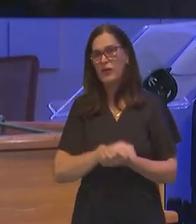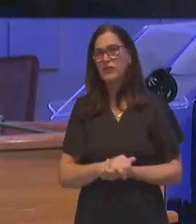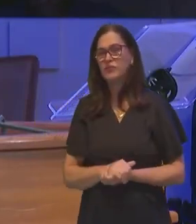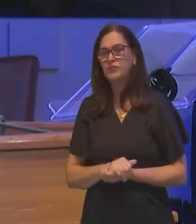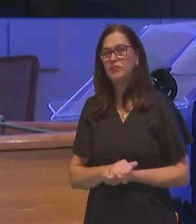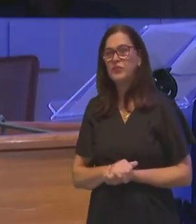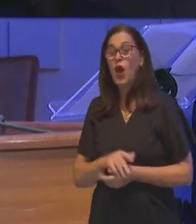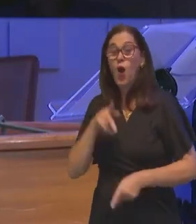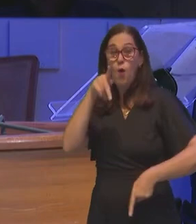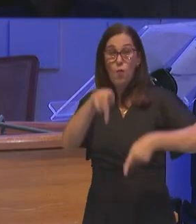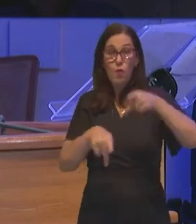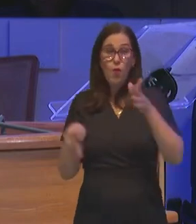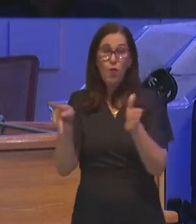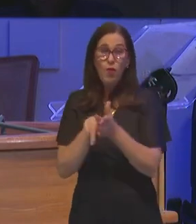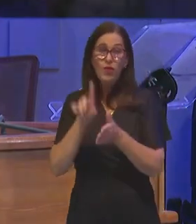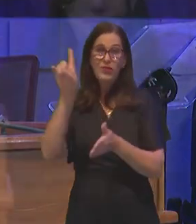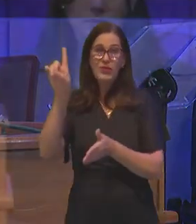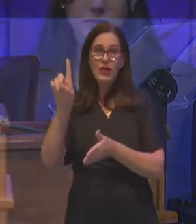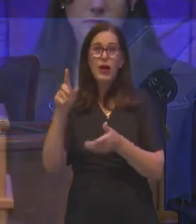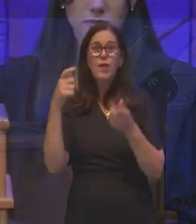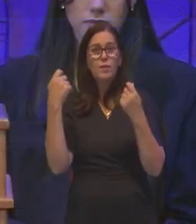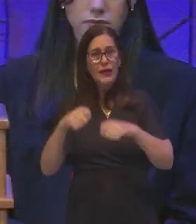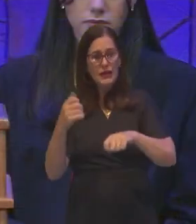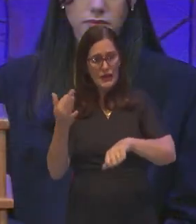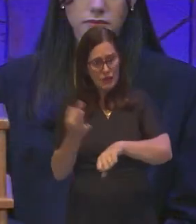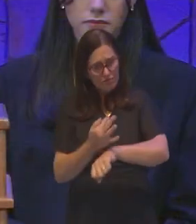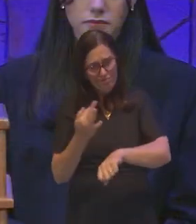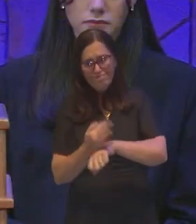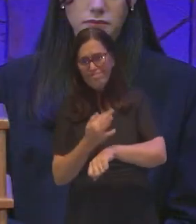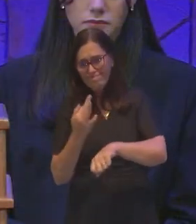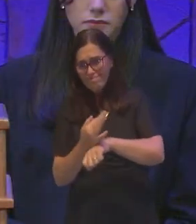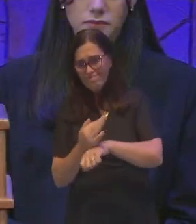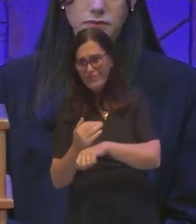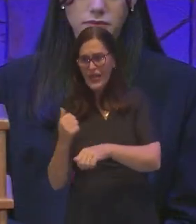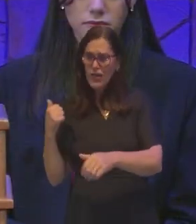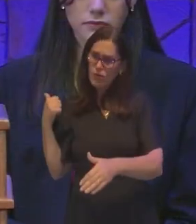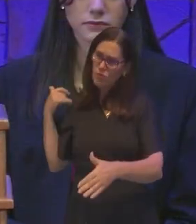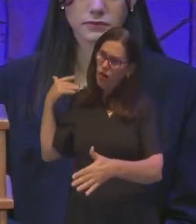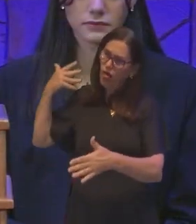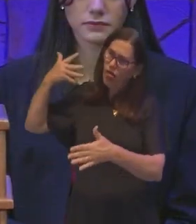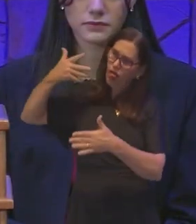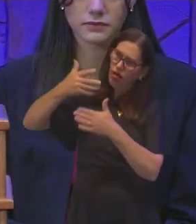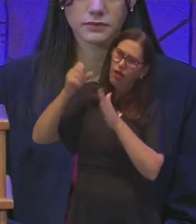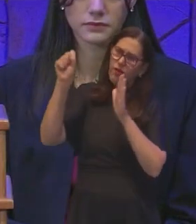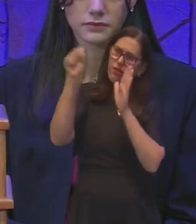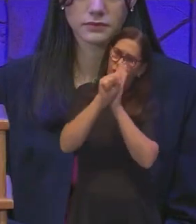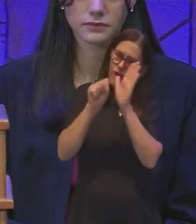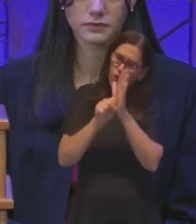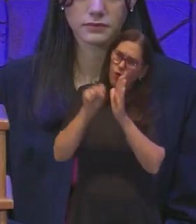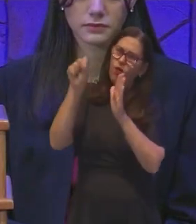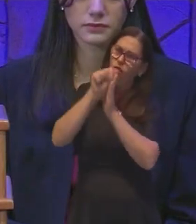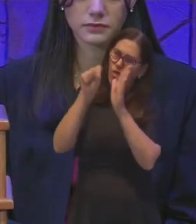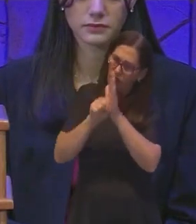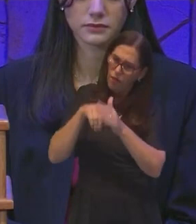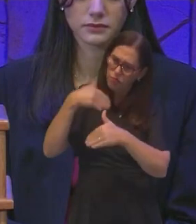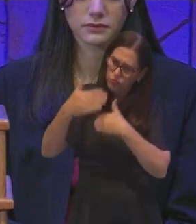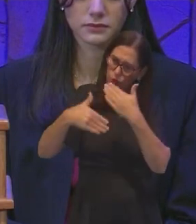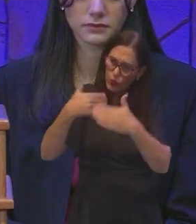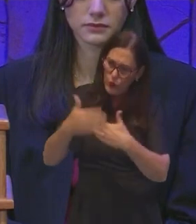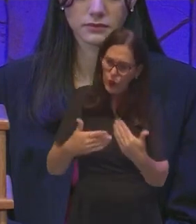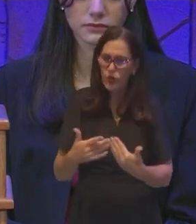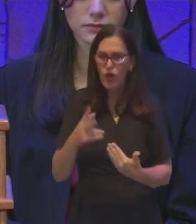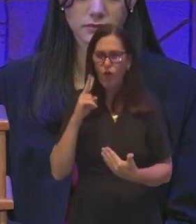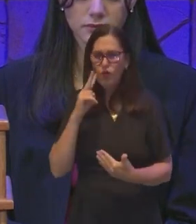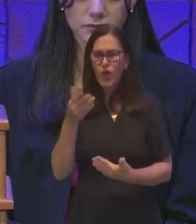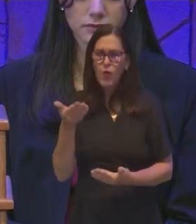O povo de Deus tem perseverado através dos séculos. Quando nós olhamos para